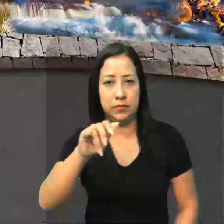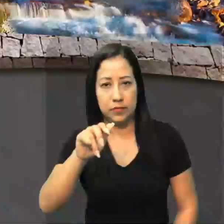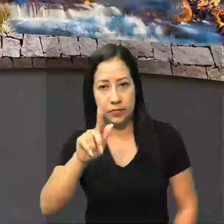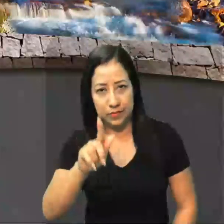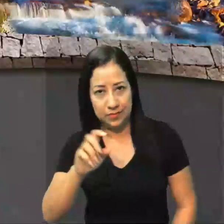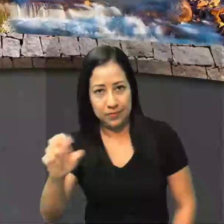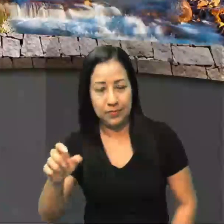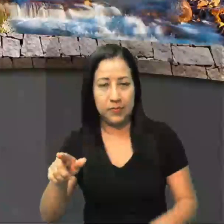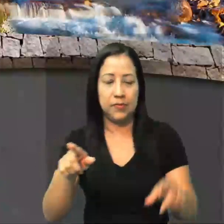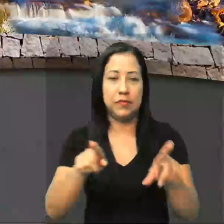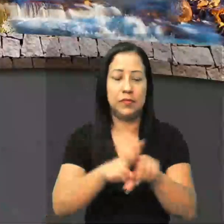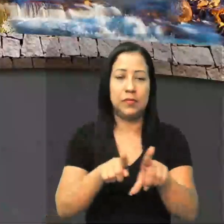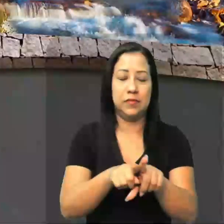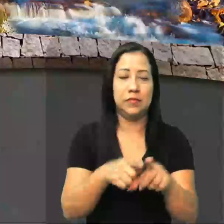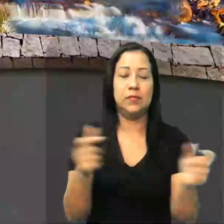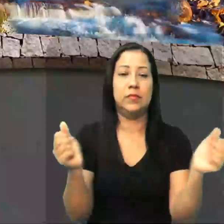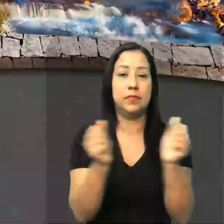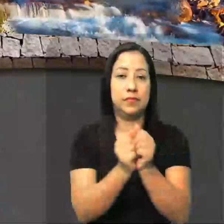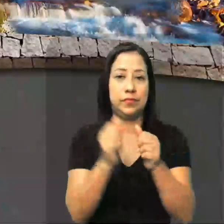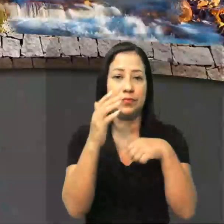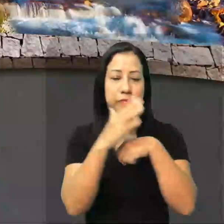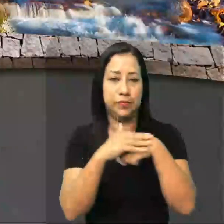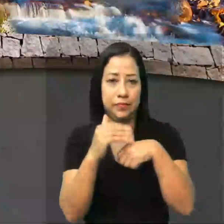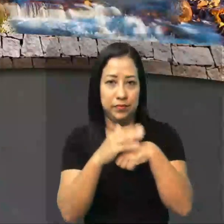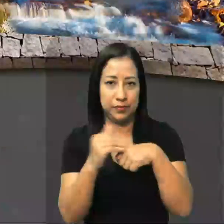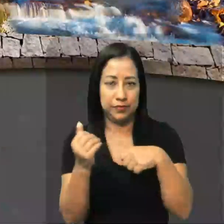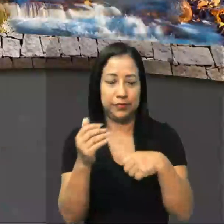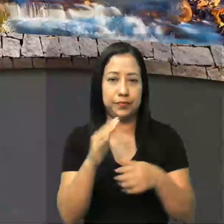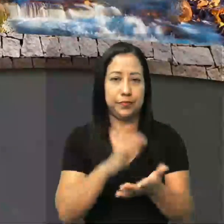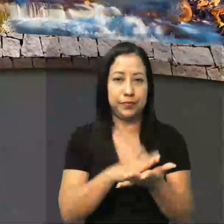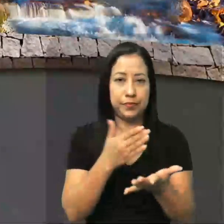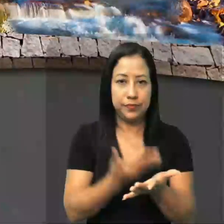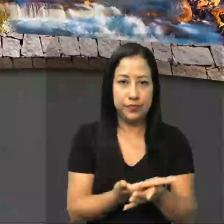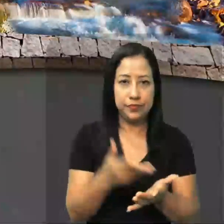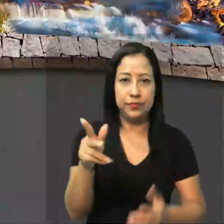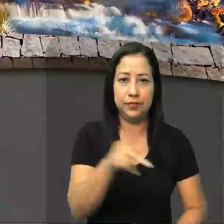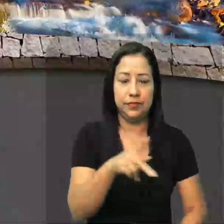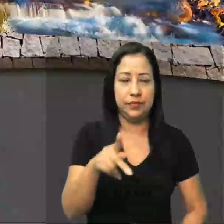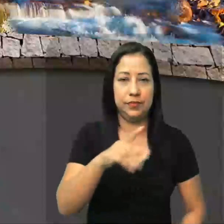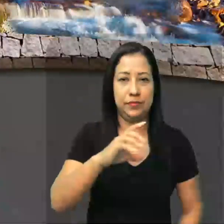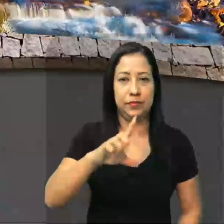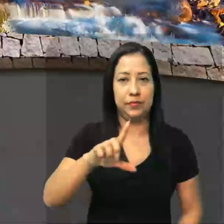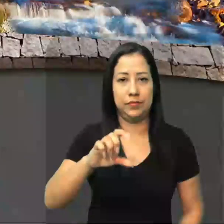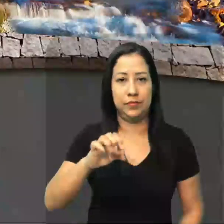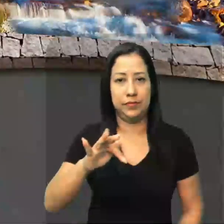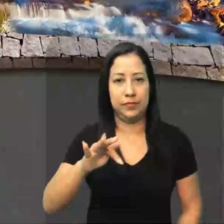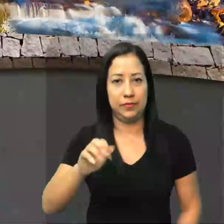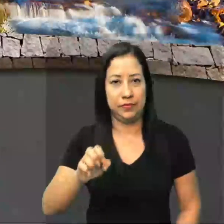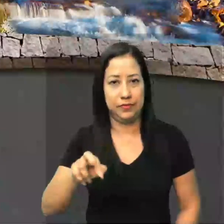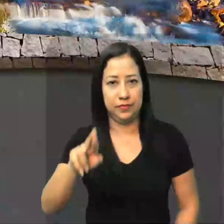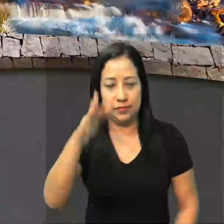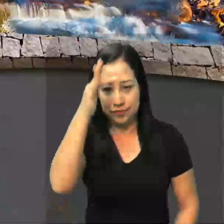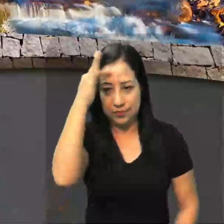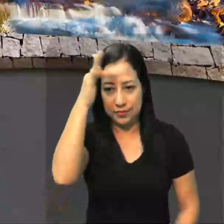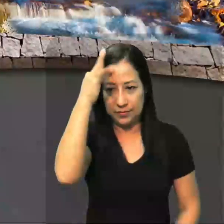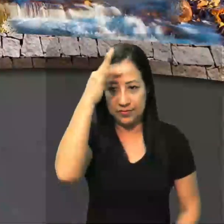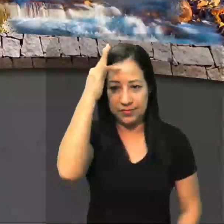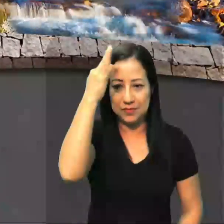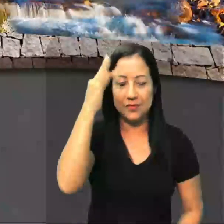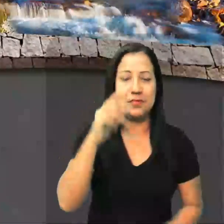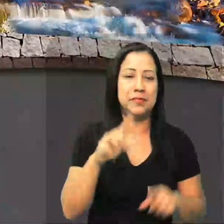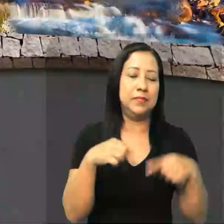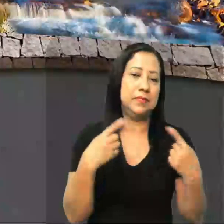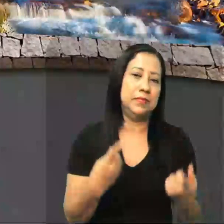com a nossa querida intérprete, professora Kleffer, estamos aqui para levar até vocês, mas aquela aula que vai te ajudar